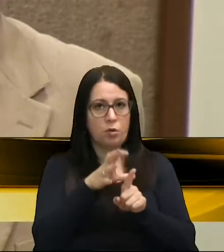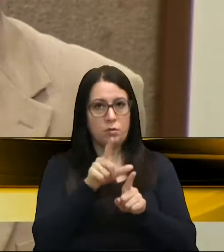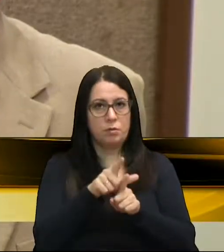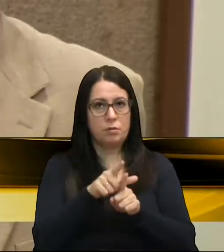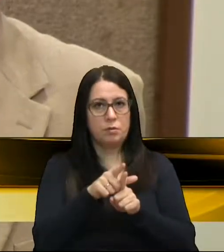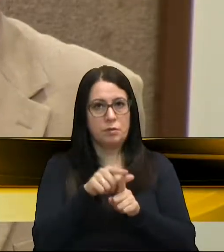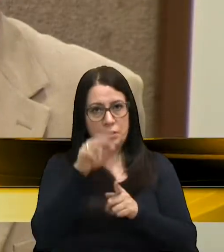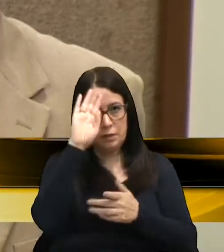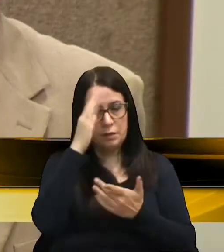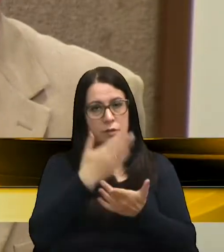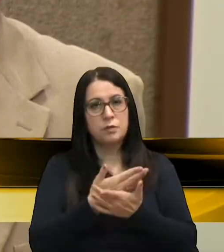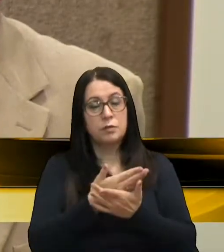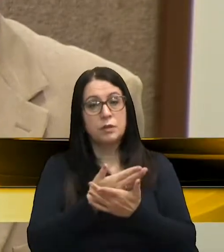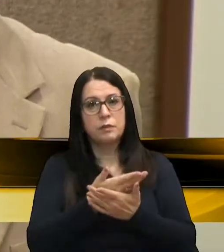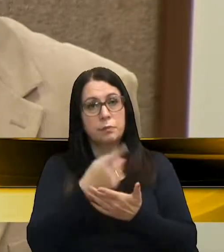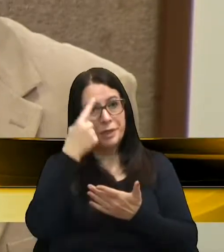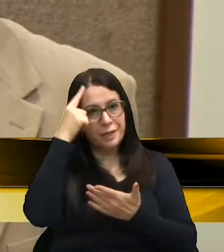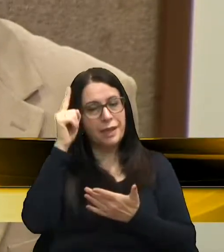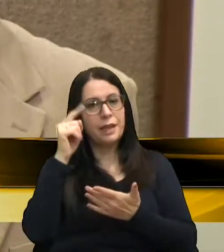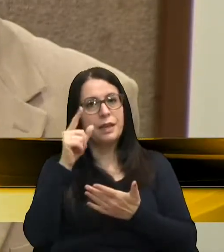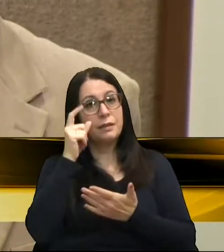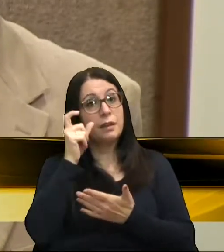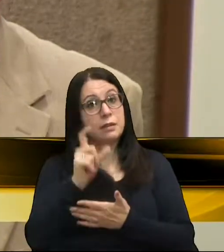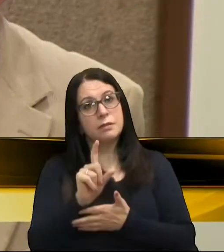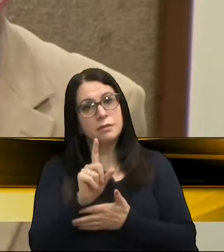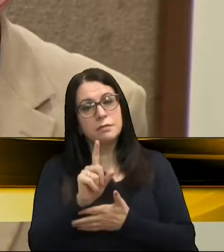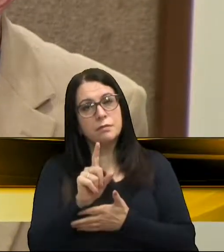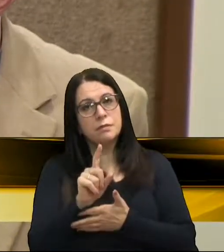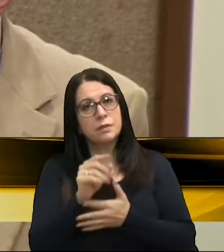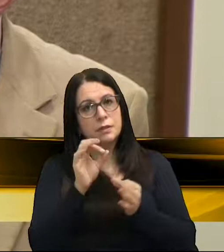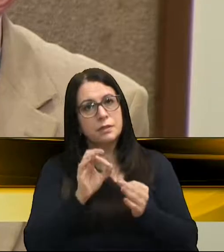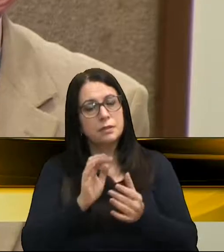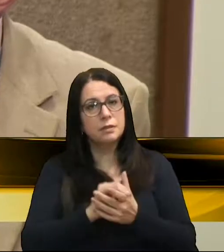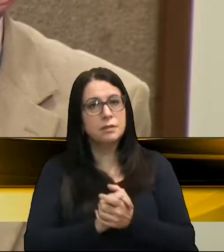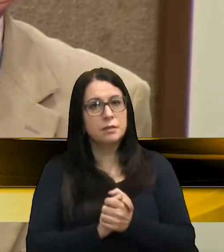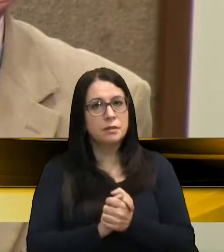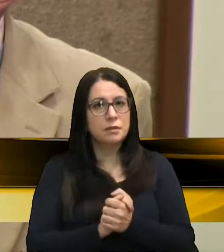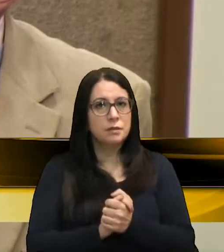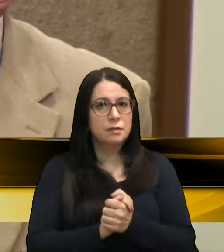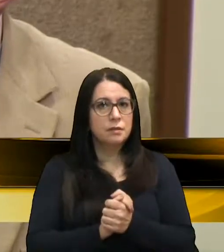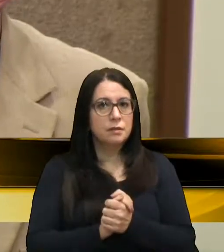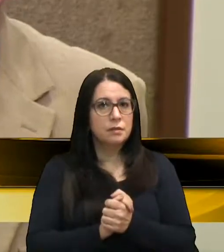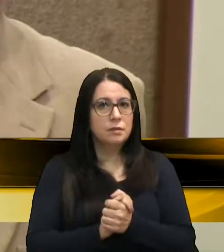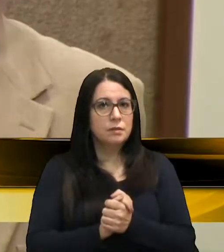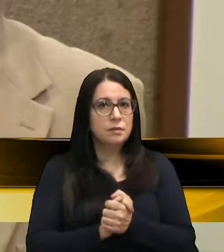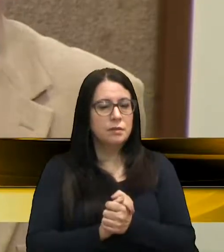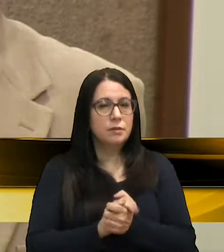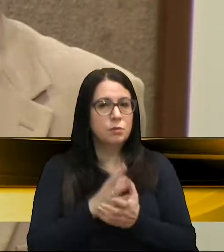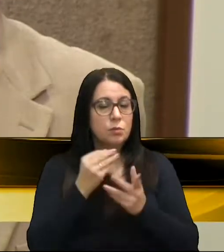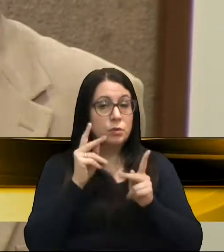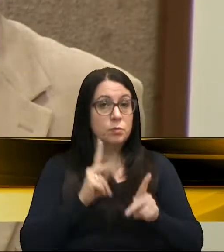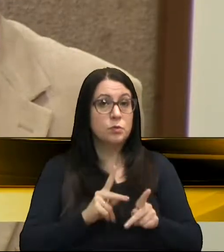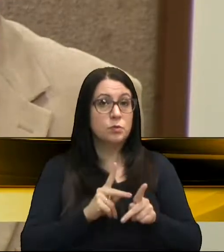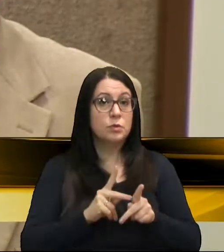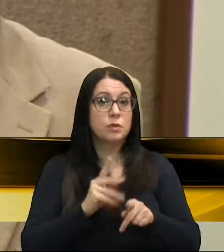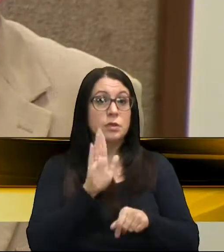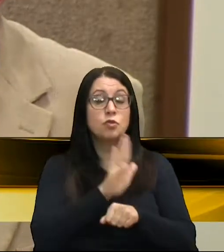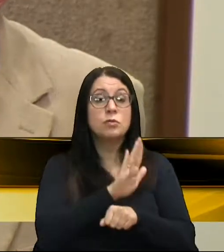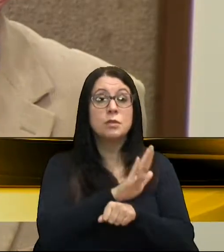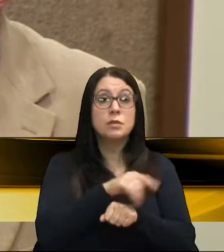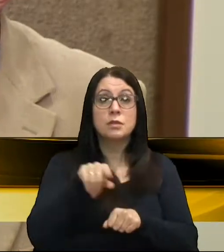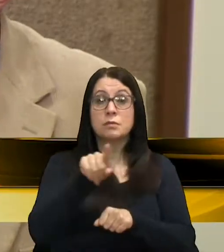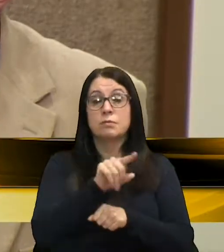e acredito que foi uma ideia muito interessante e certamente muitas pessoas se